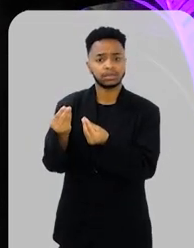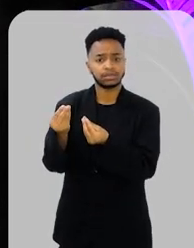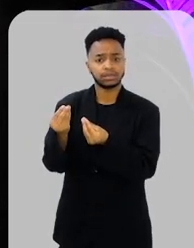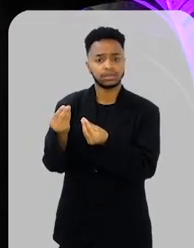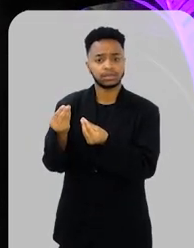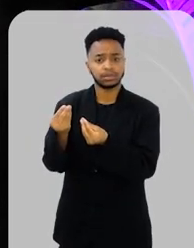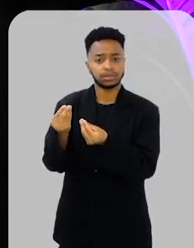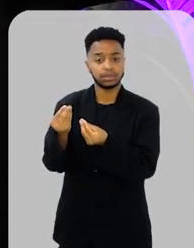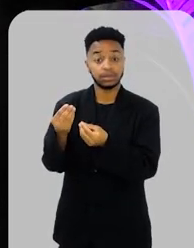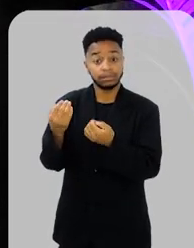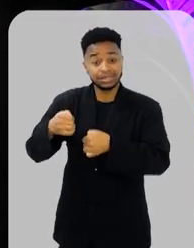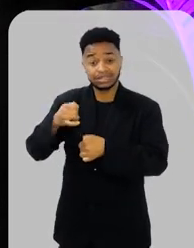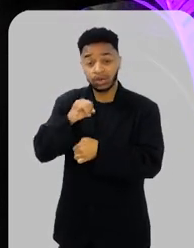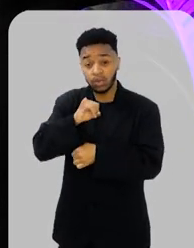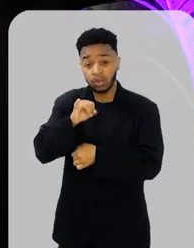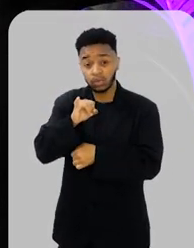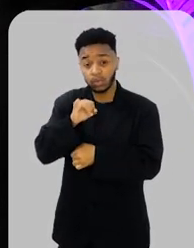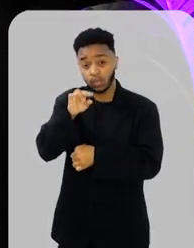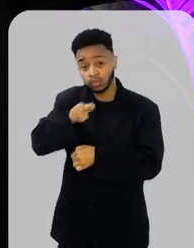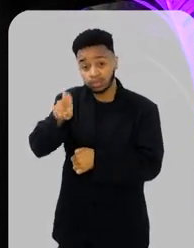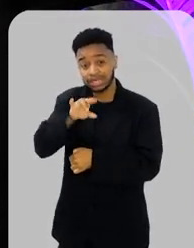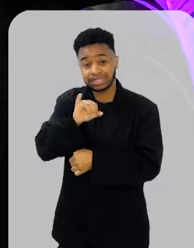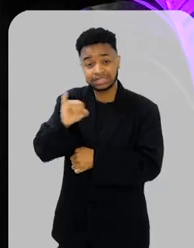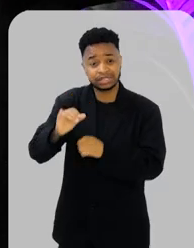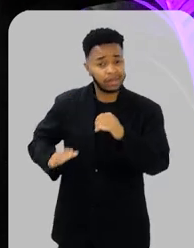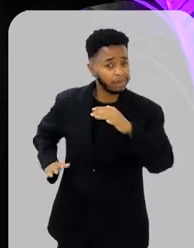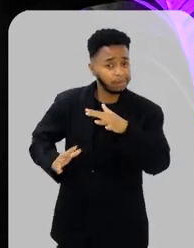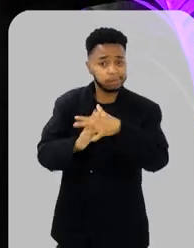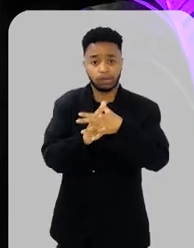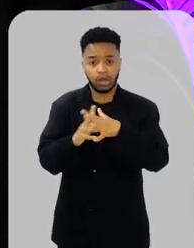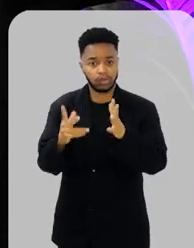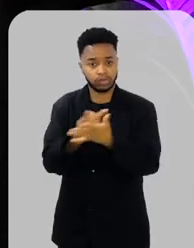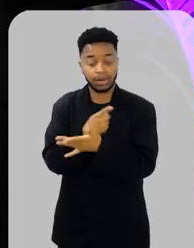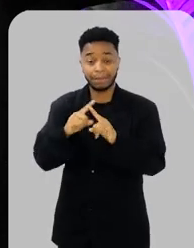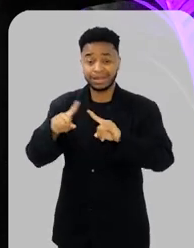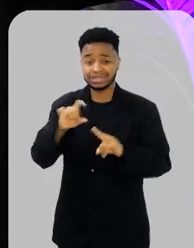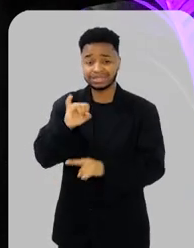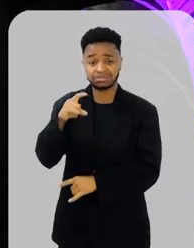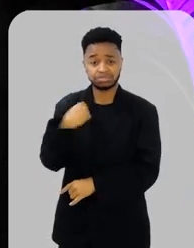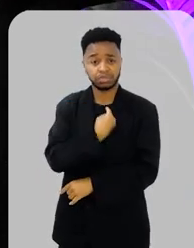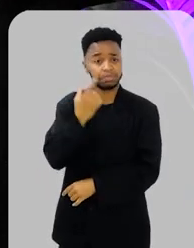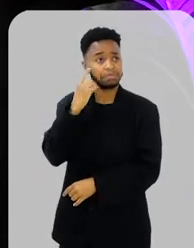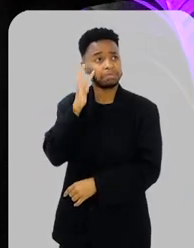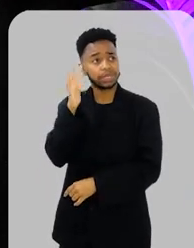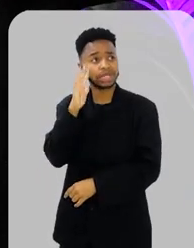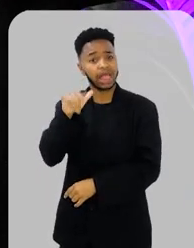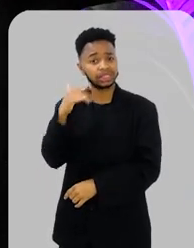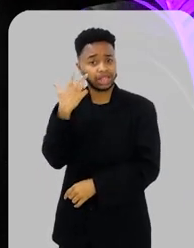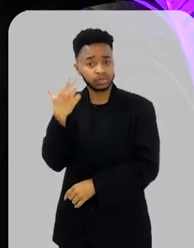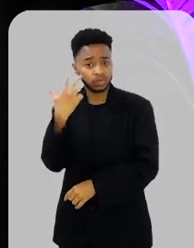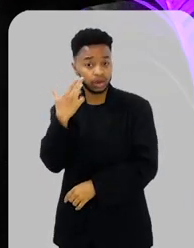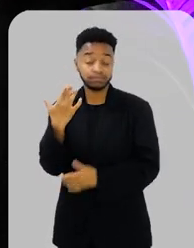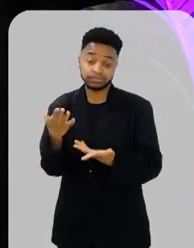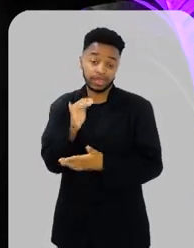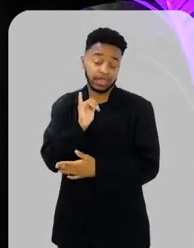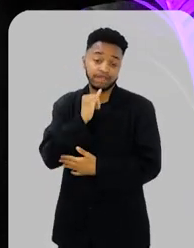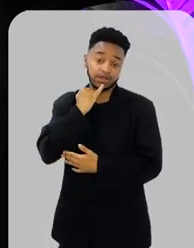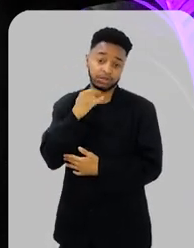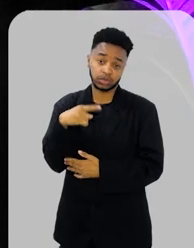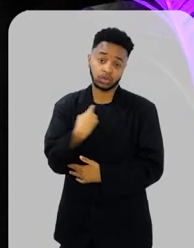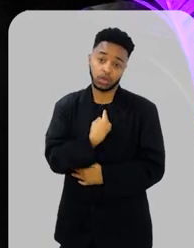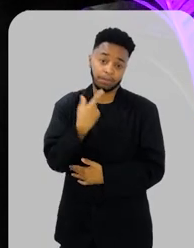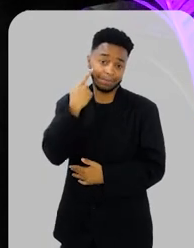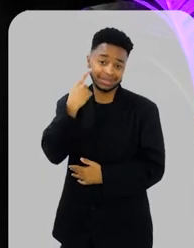armas para utilizar em uma situação extrema. Quando a gente naturaliza essa utilização das armas, infelizmente, a gente